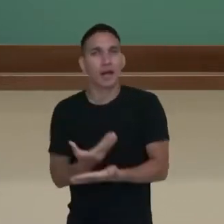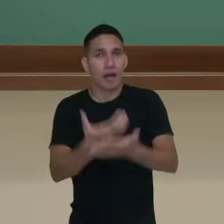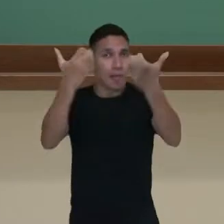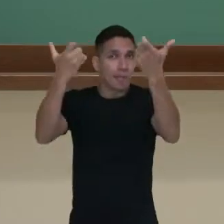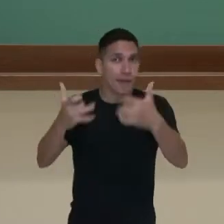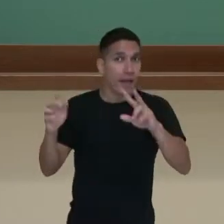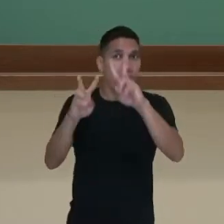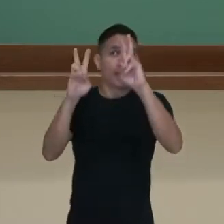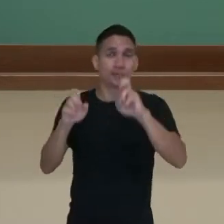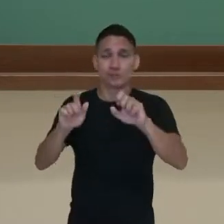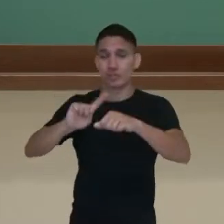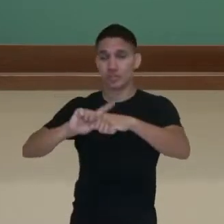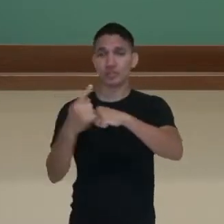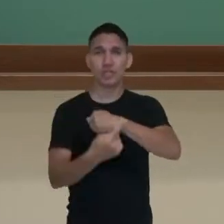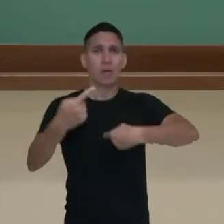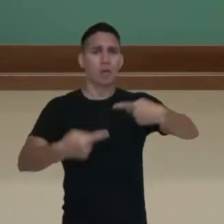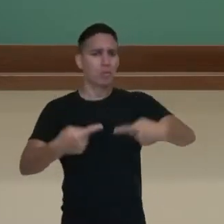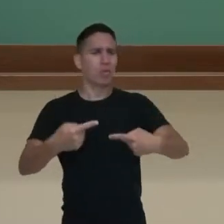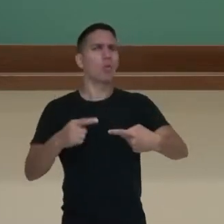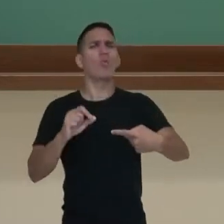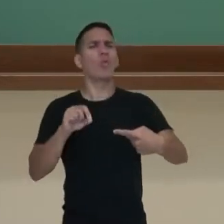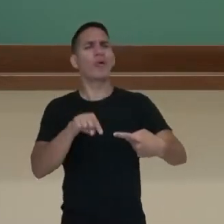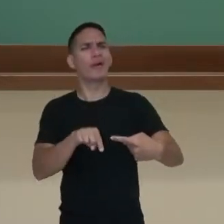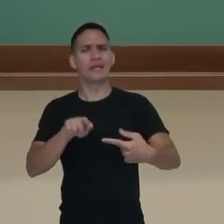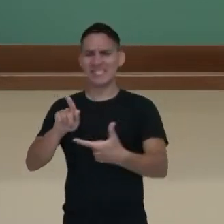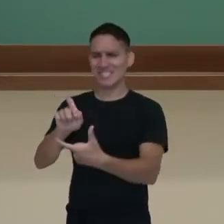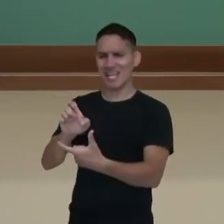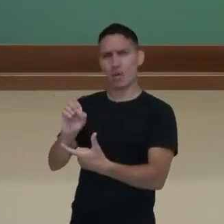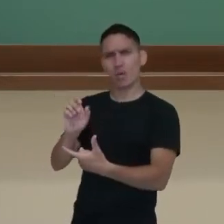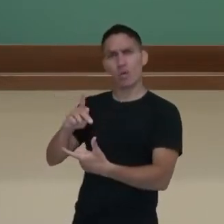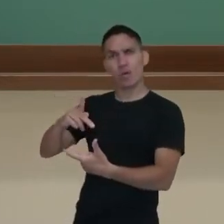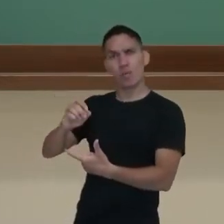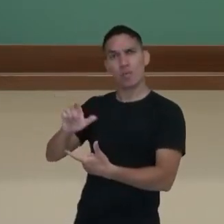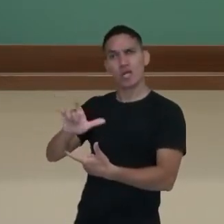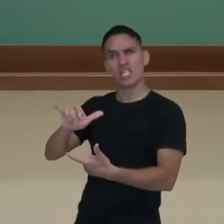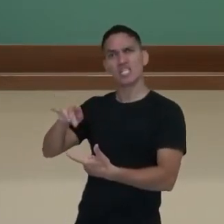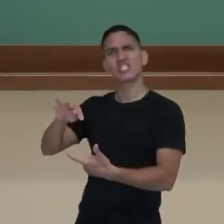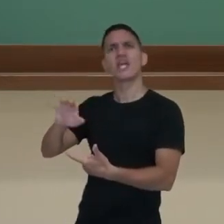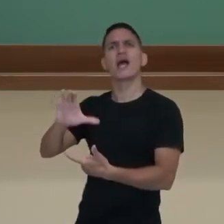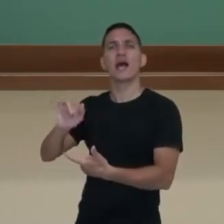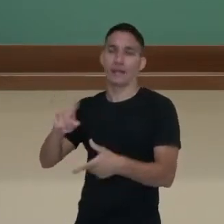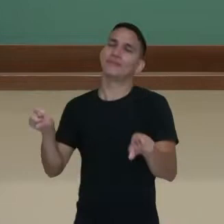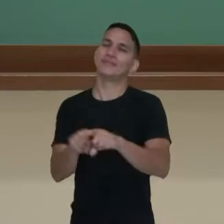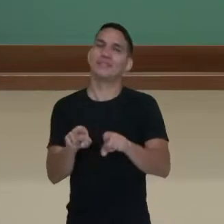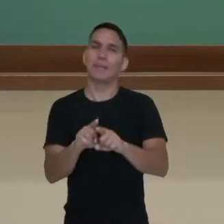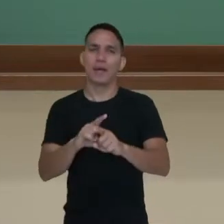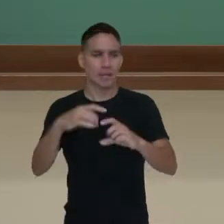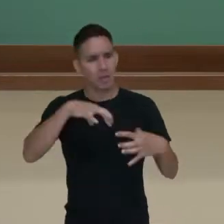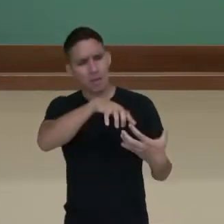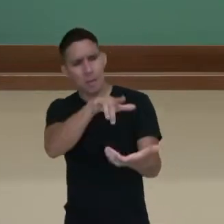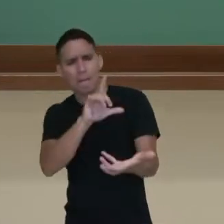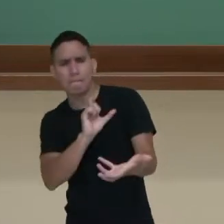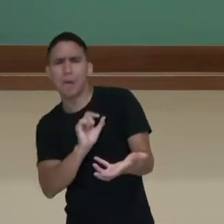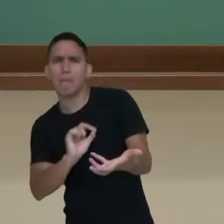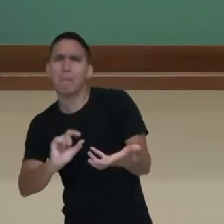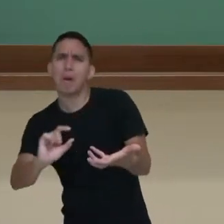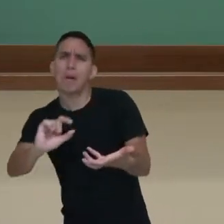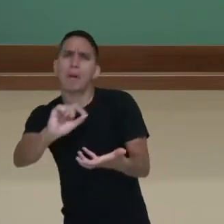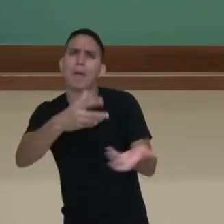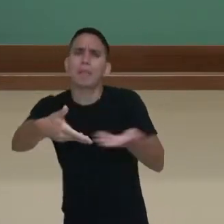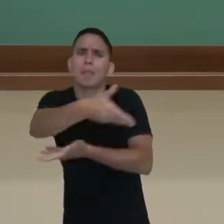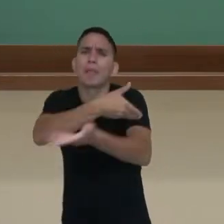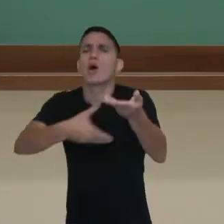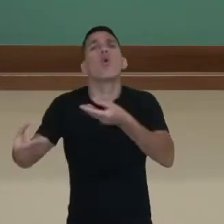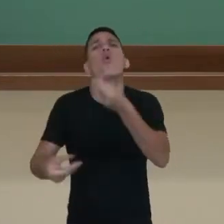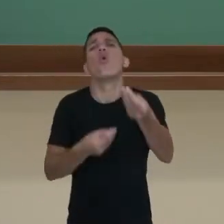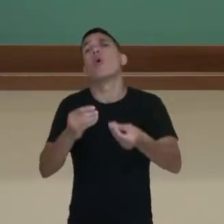sobre geopolítica, o que vem a ser isso, né? E também sobre as relações internacionais, como é que elas se dão no mundo atual.